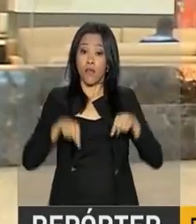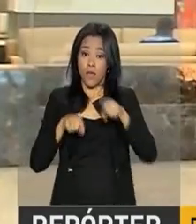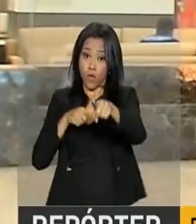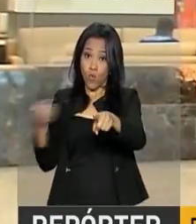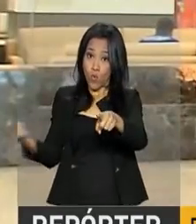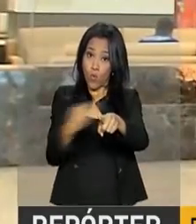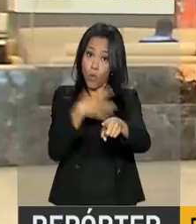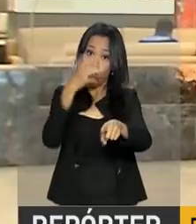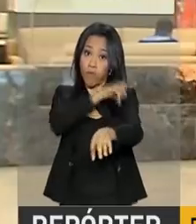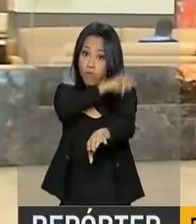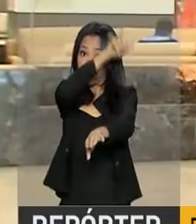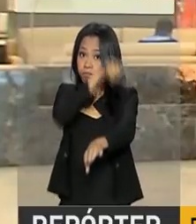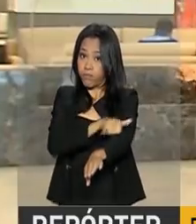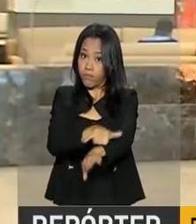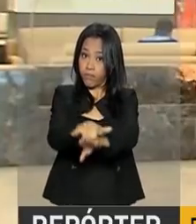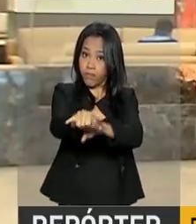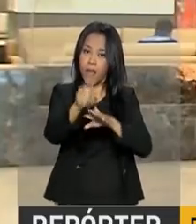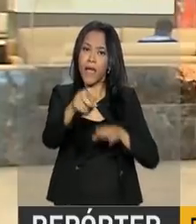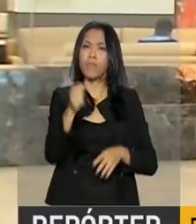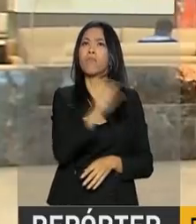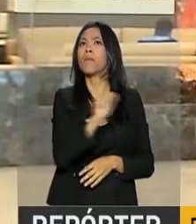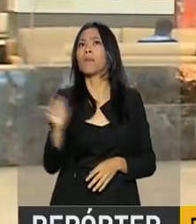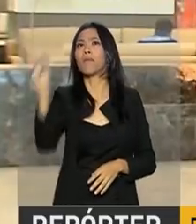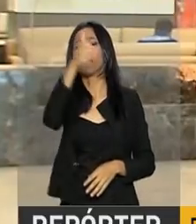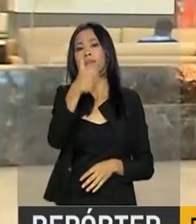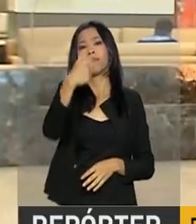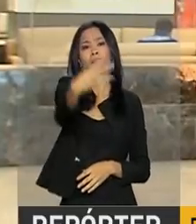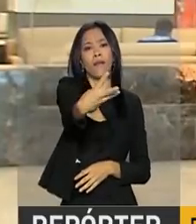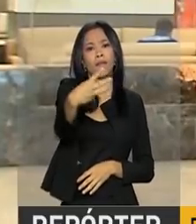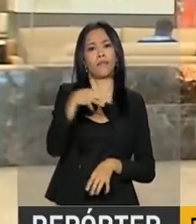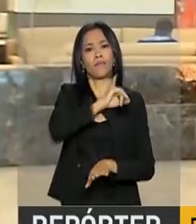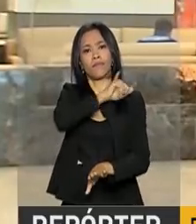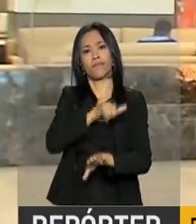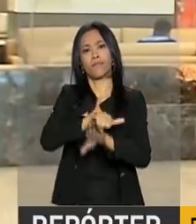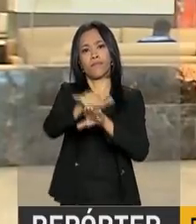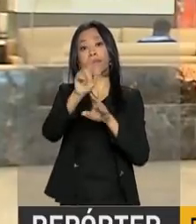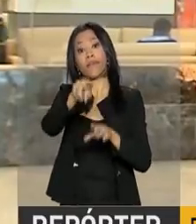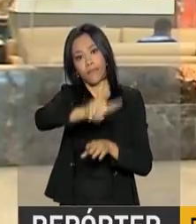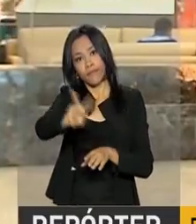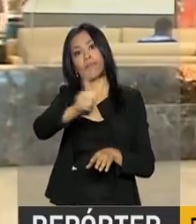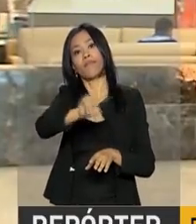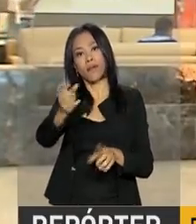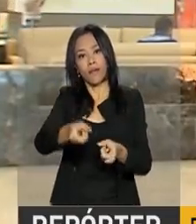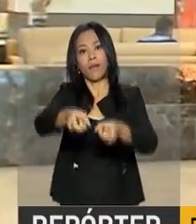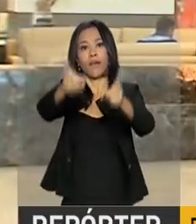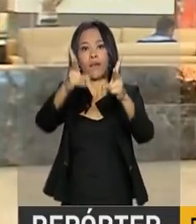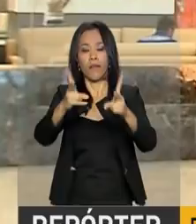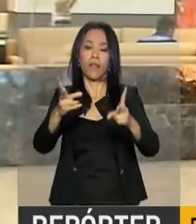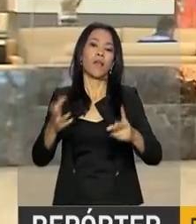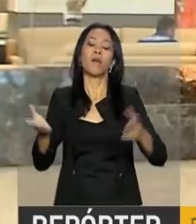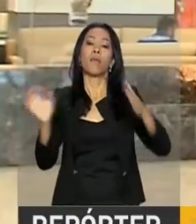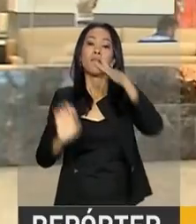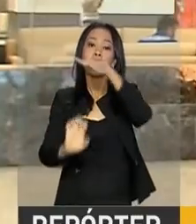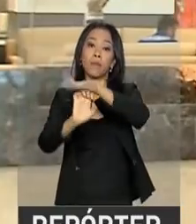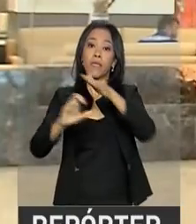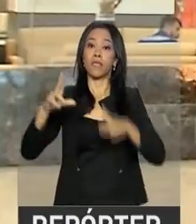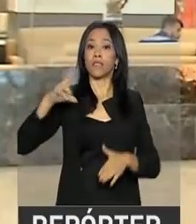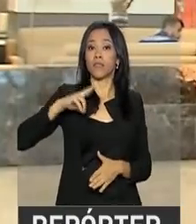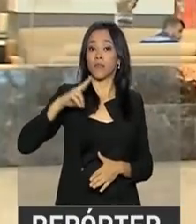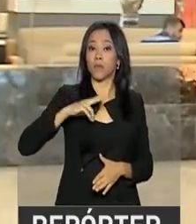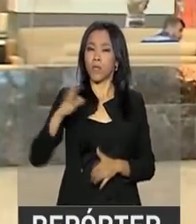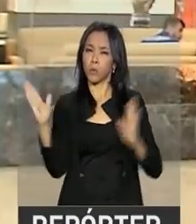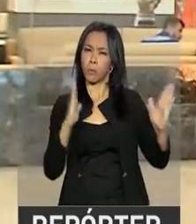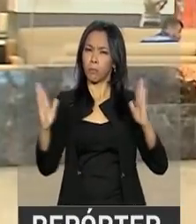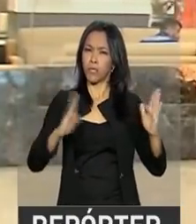Espírito Santo, é um dos 3 aeroportos que o governo pretende conceder para a iniciativa privada explorar por um período de